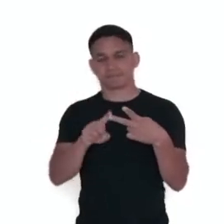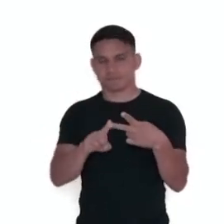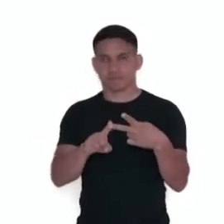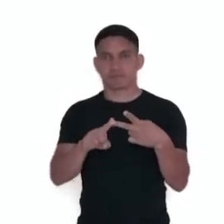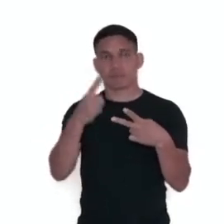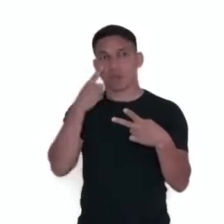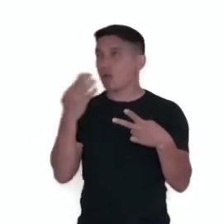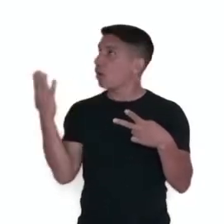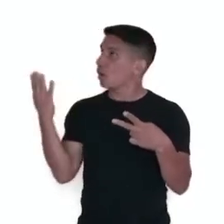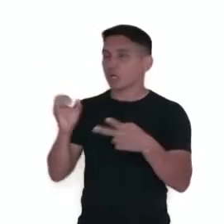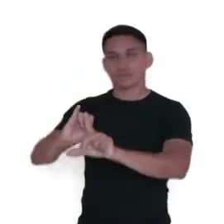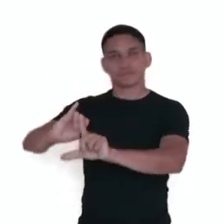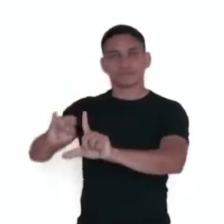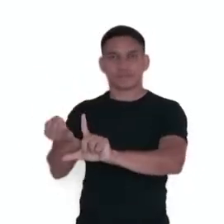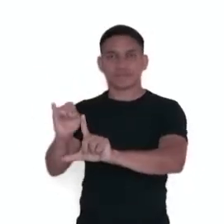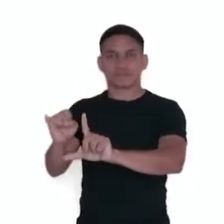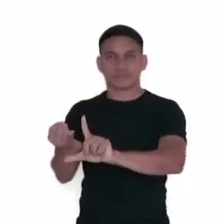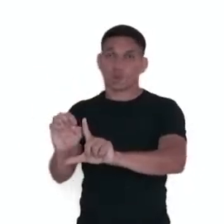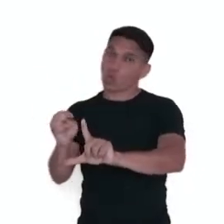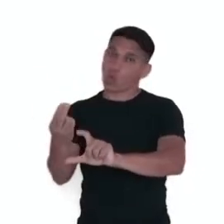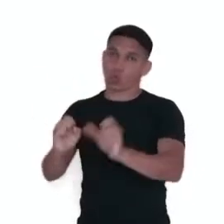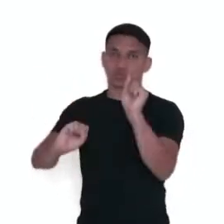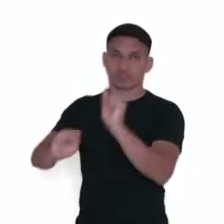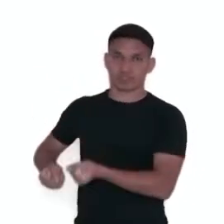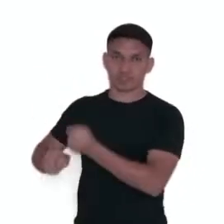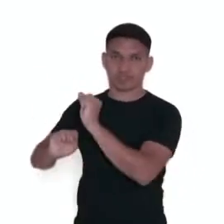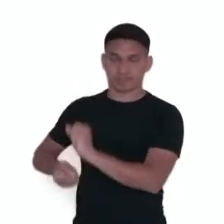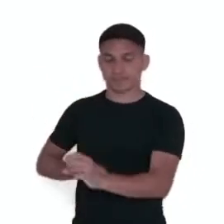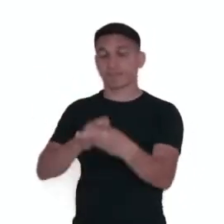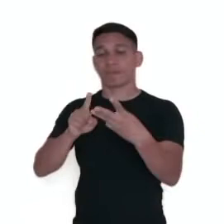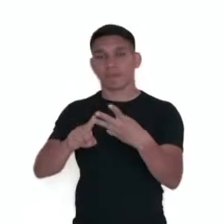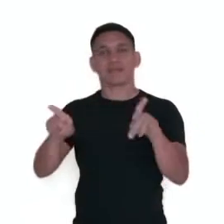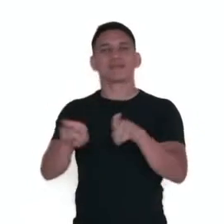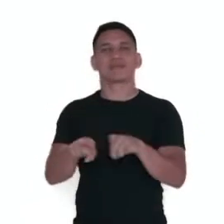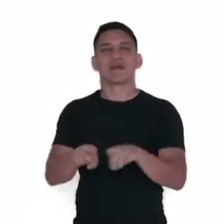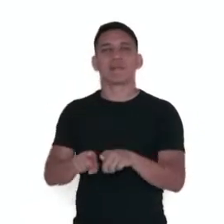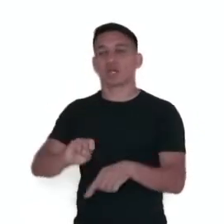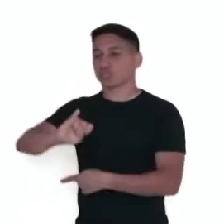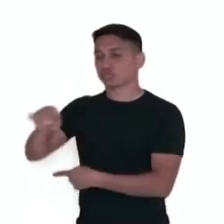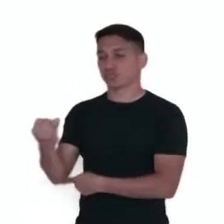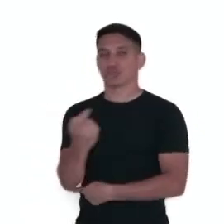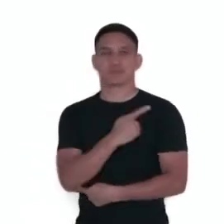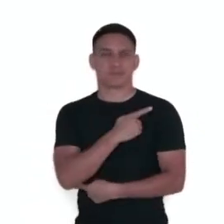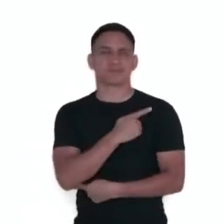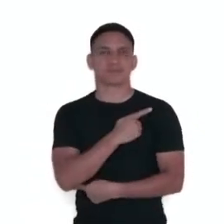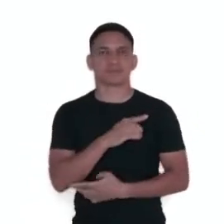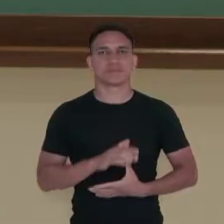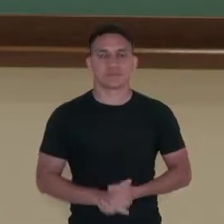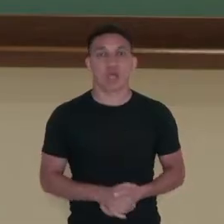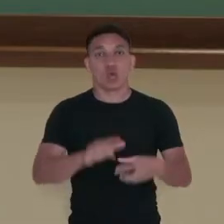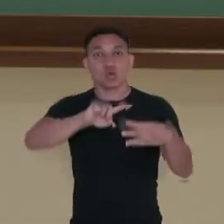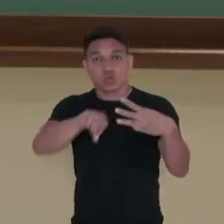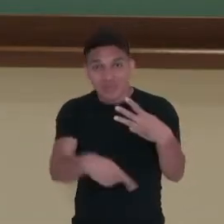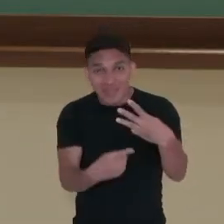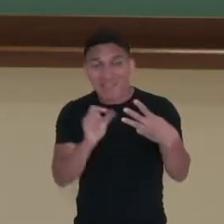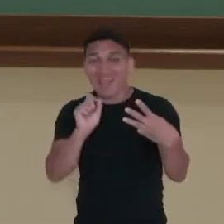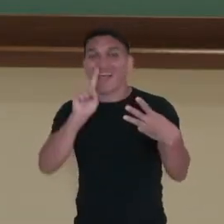JK, o Jânio Quadros e ainda o presidente João Goulart, ou Jango. Então esses três aí